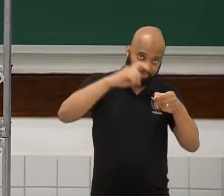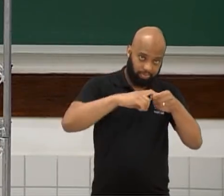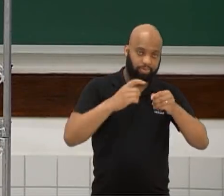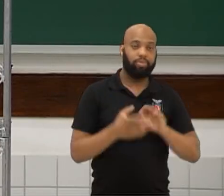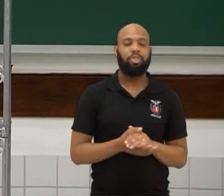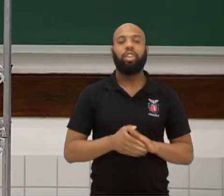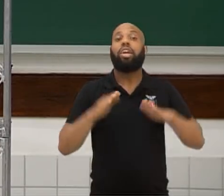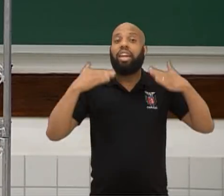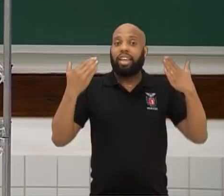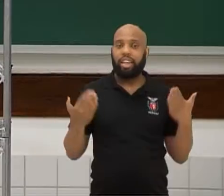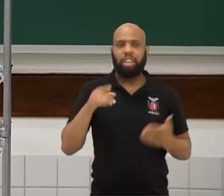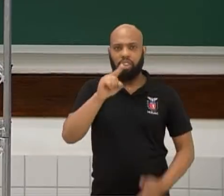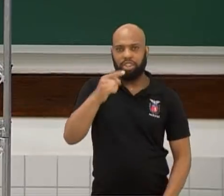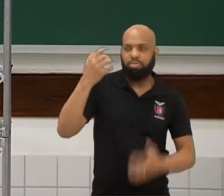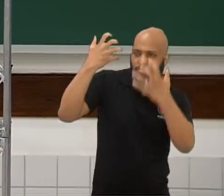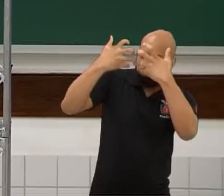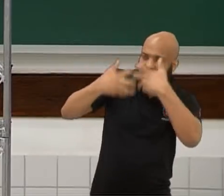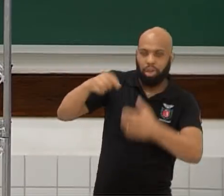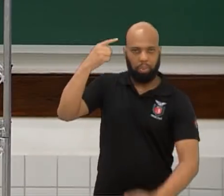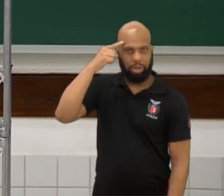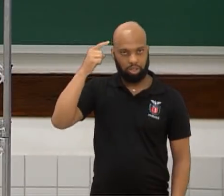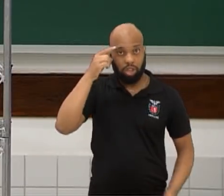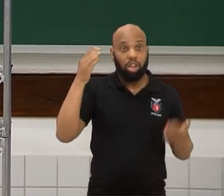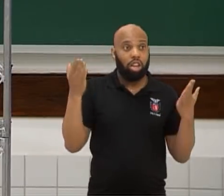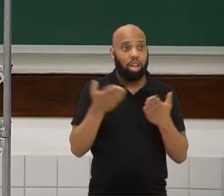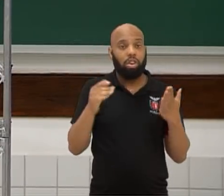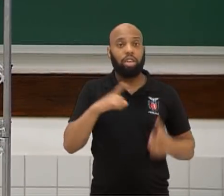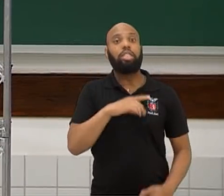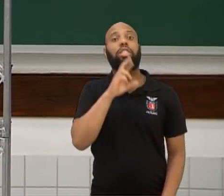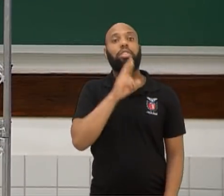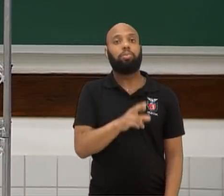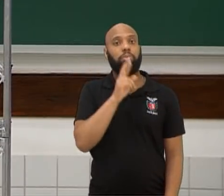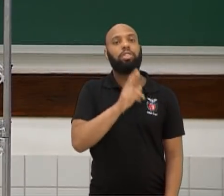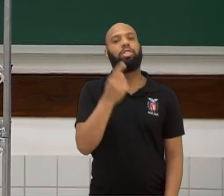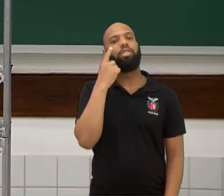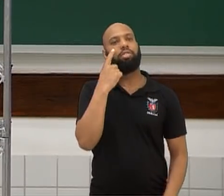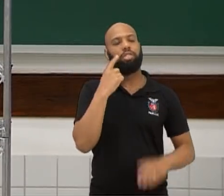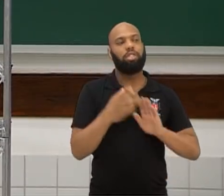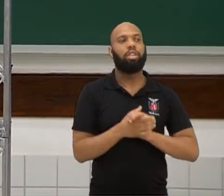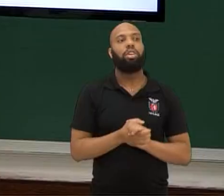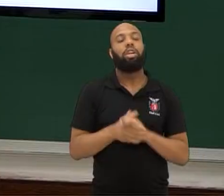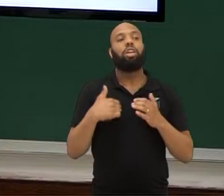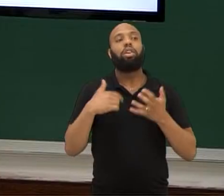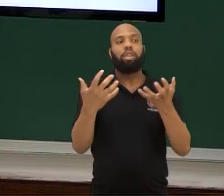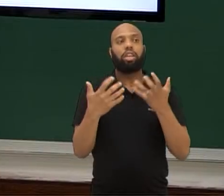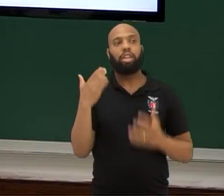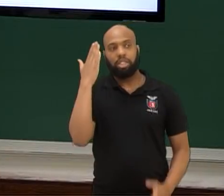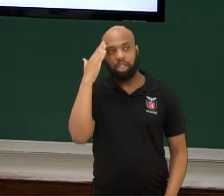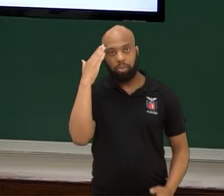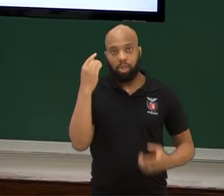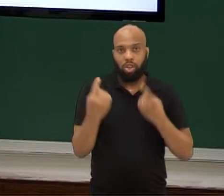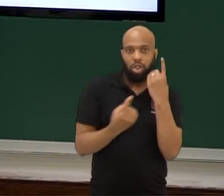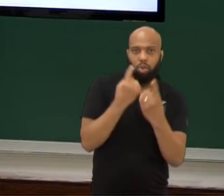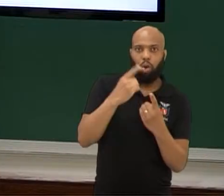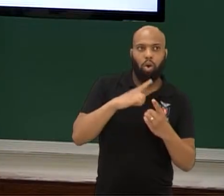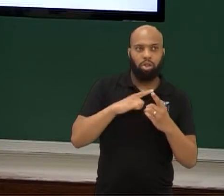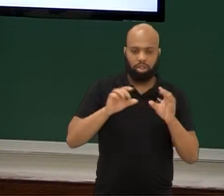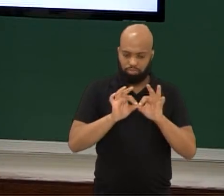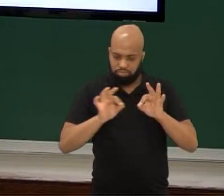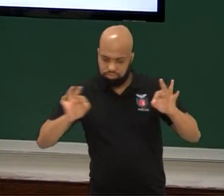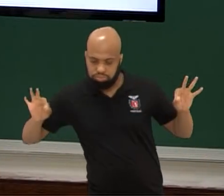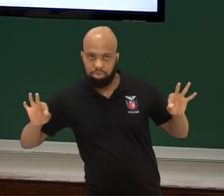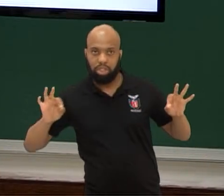Voltamos. E aí, pensaram? Então vamos para a nossa resolução. Eu quero saber qual que é o comprimento da